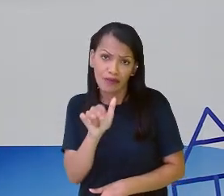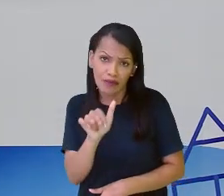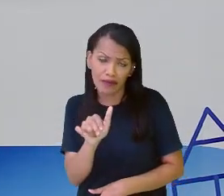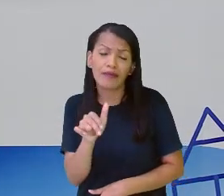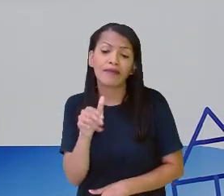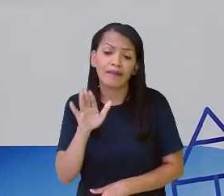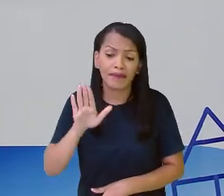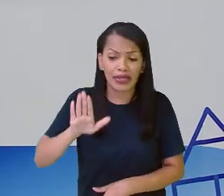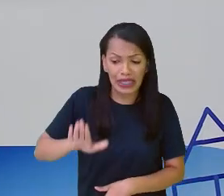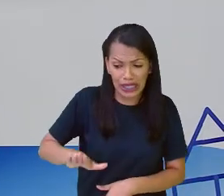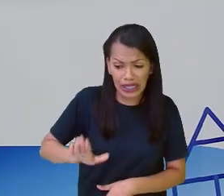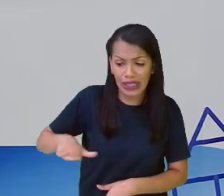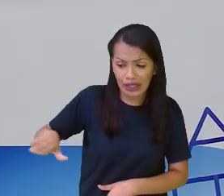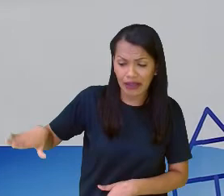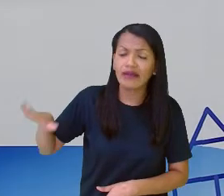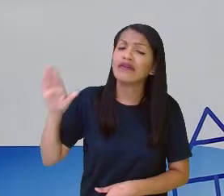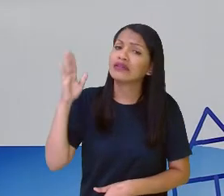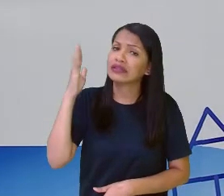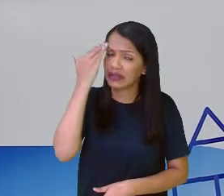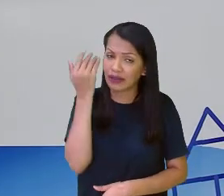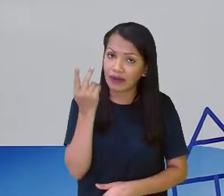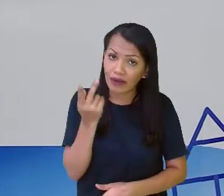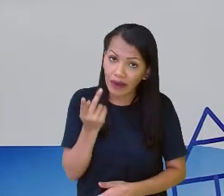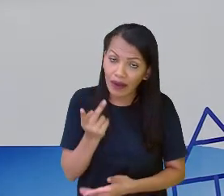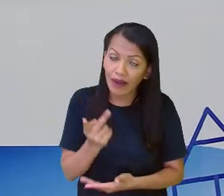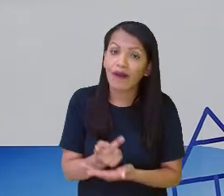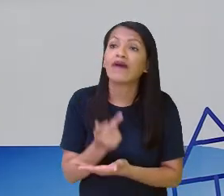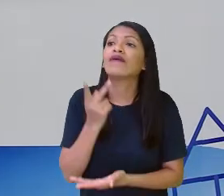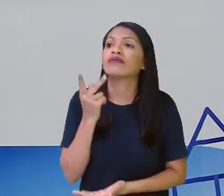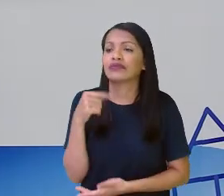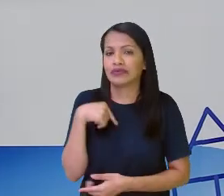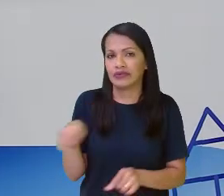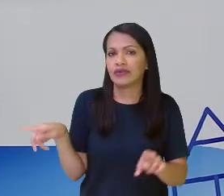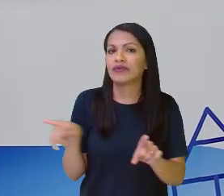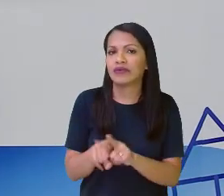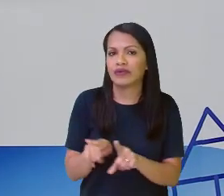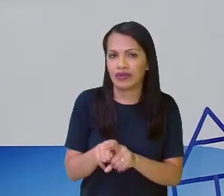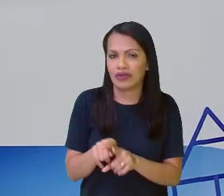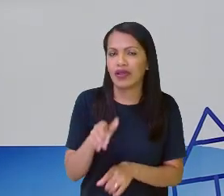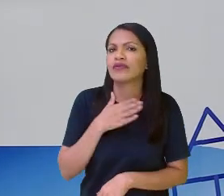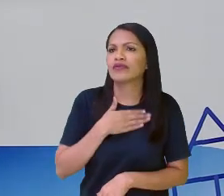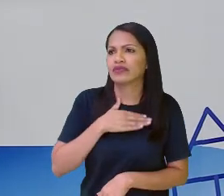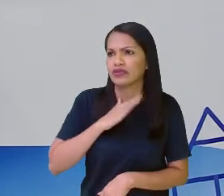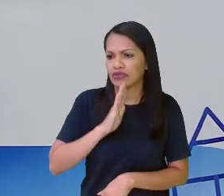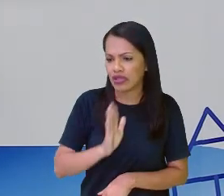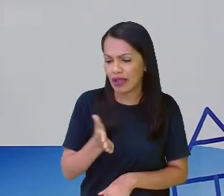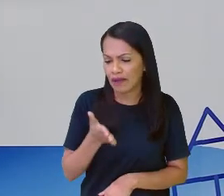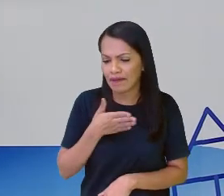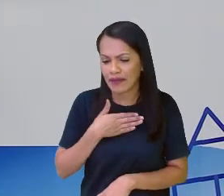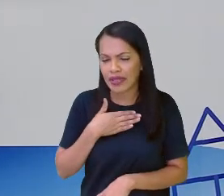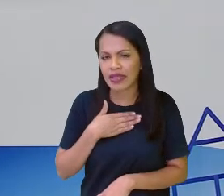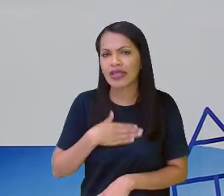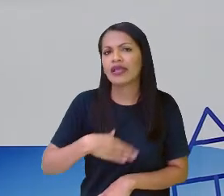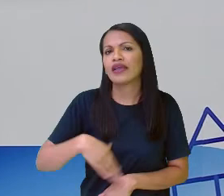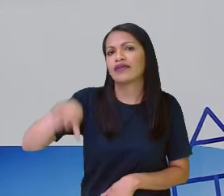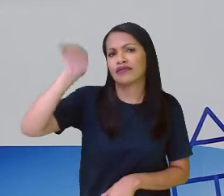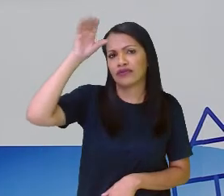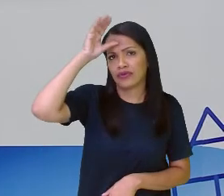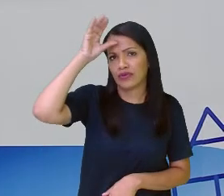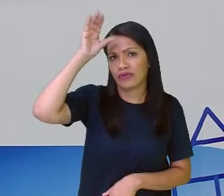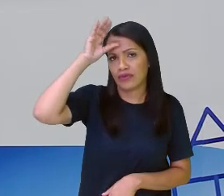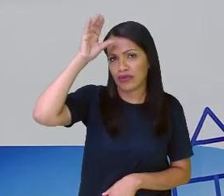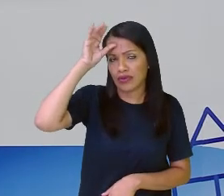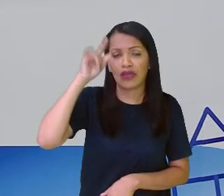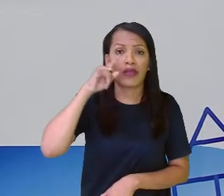aquelas piscinas, né? Eu sei que isso acontece. Eu já aluguei, inclusive, para minha sobrinha, para ela não ficar